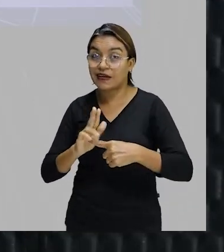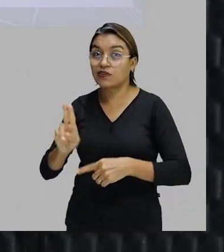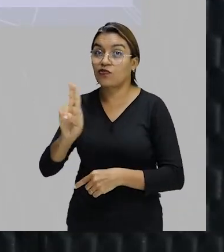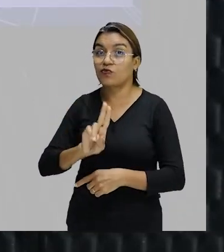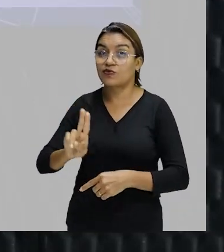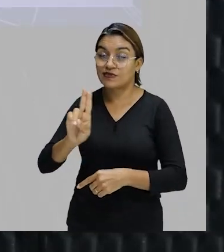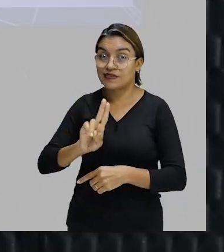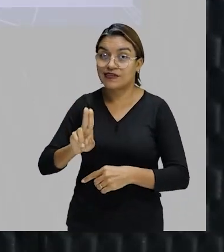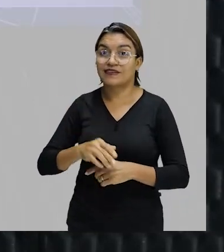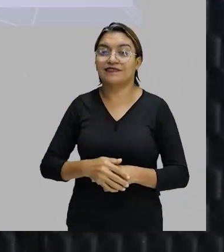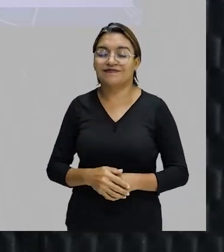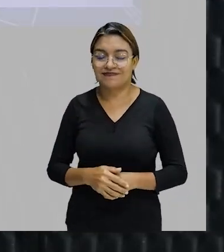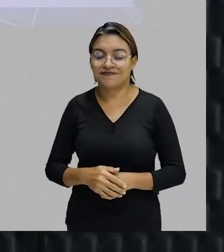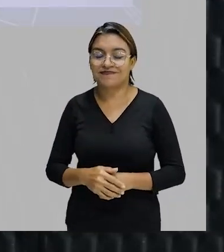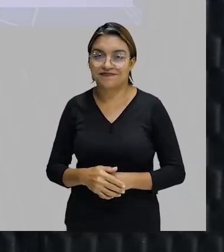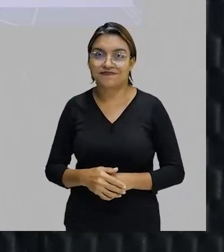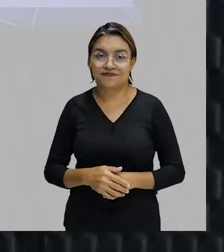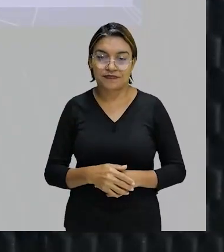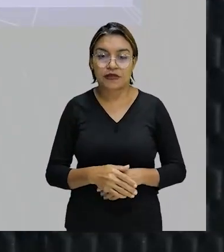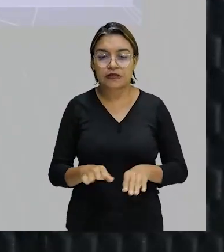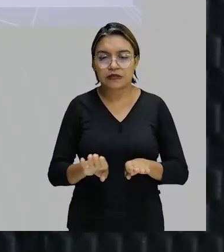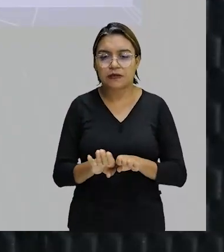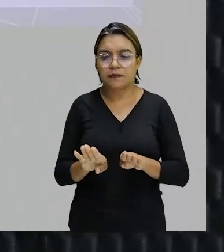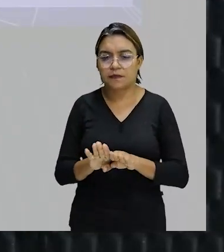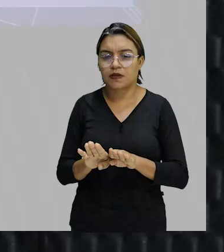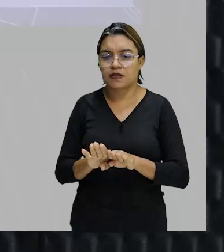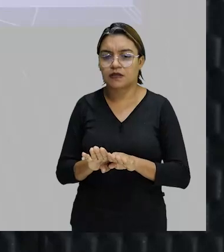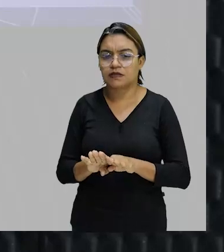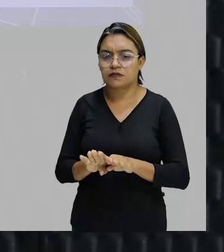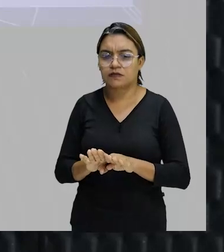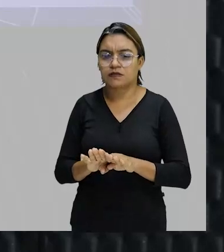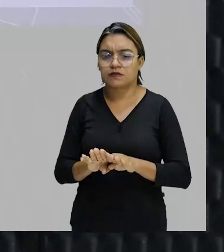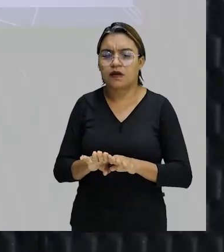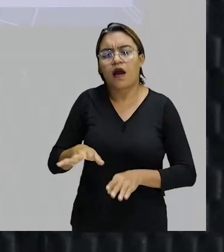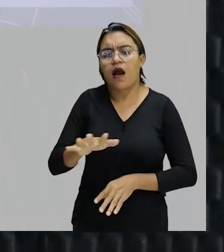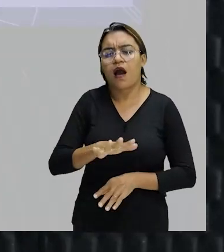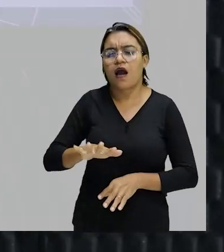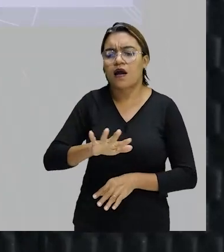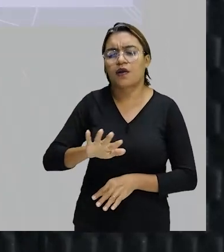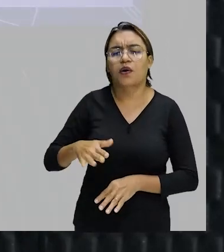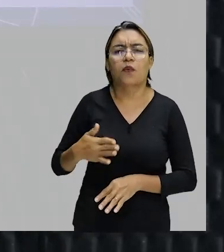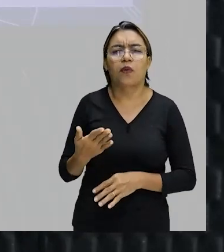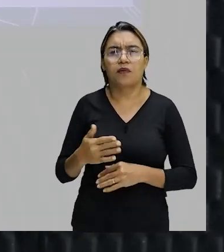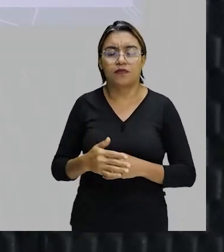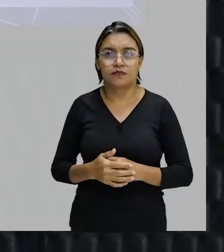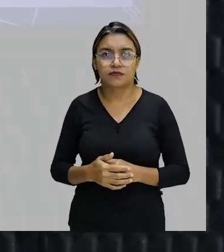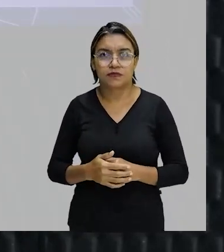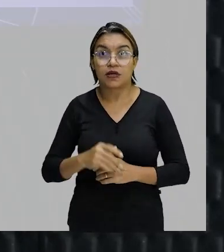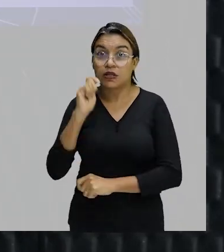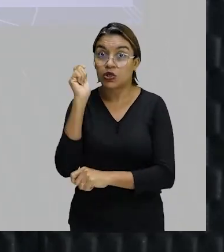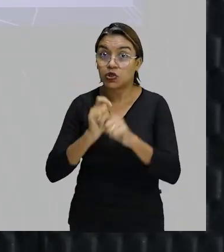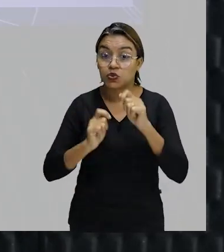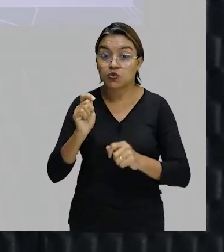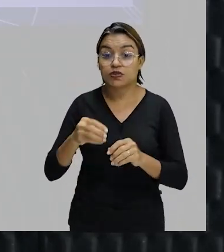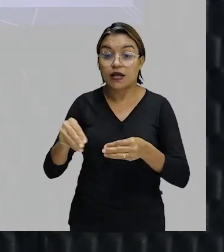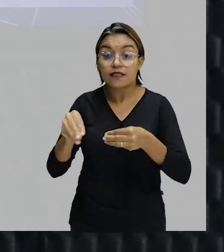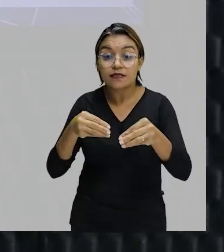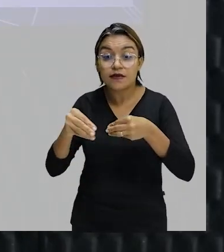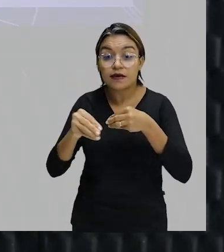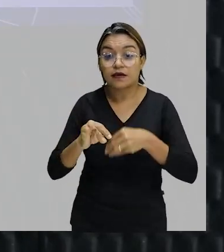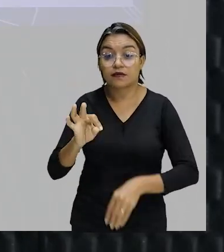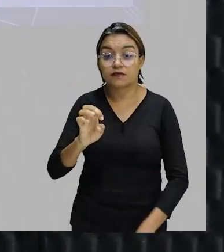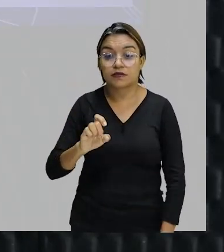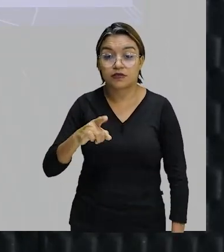a utilização de máquinas. Tá? Especificamente em qual setor, Marcos? Principalmente na indústria têxtil. É o período